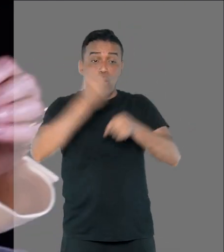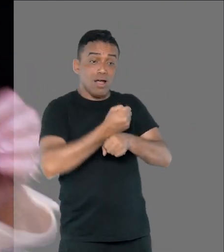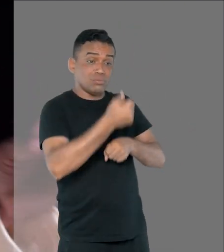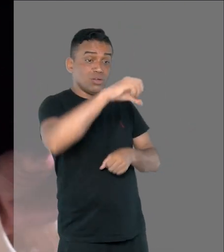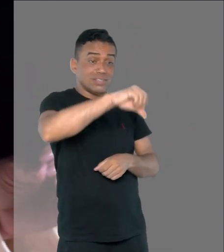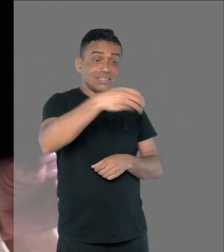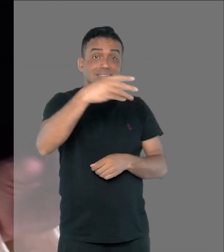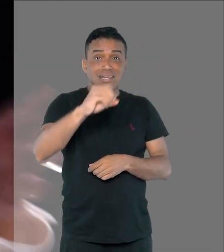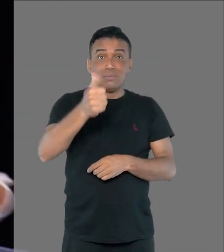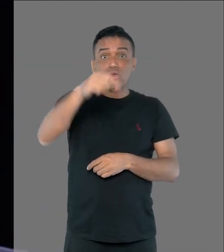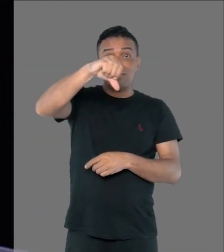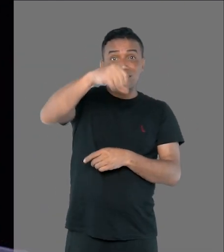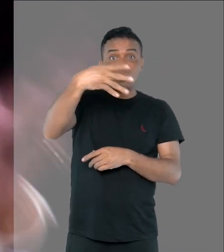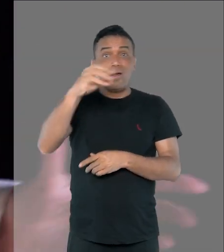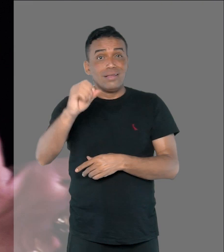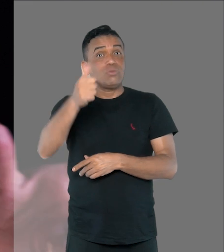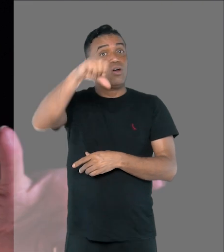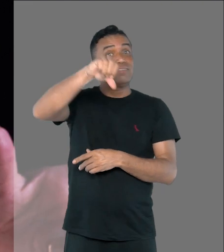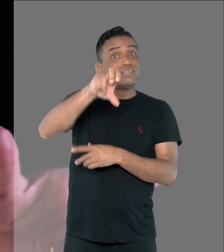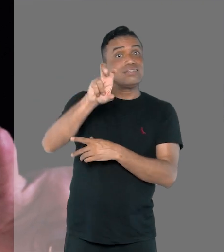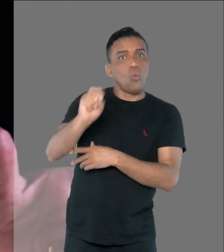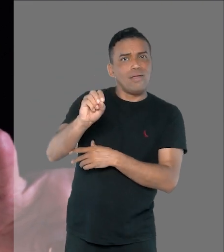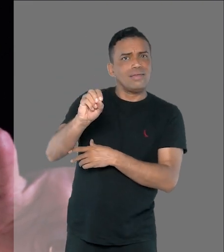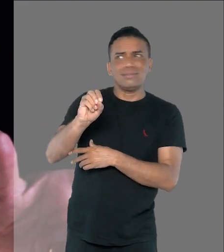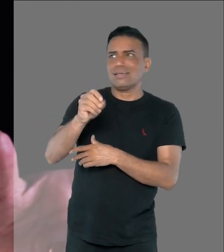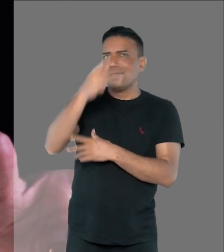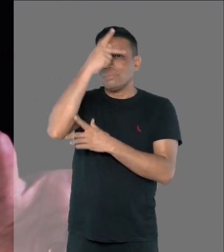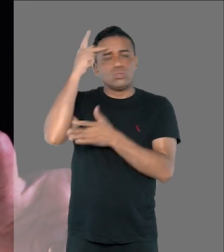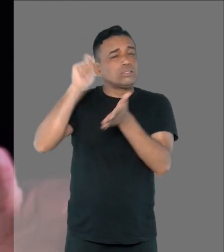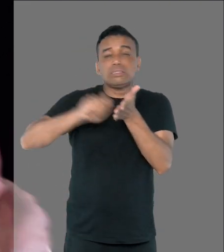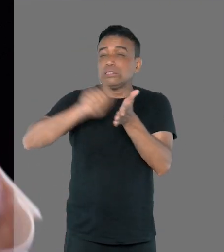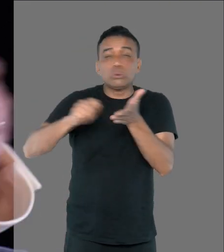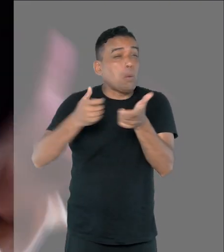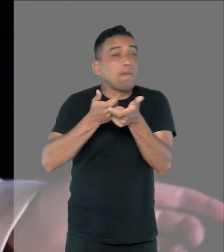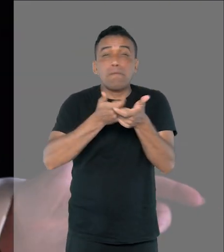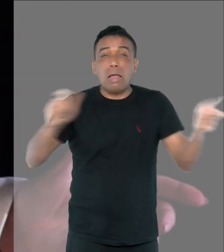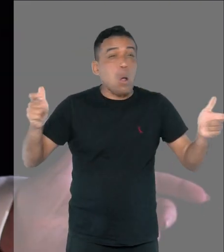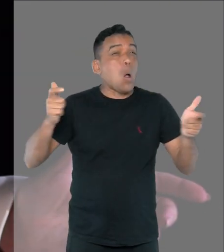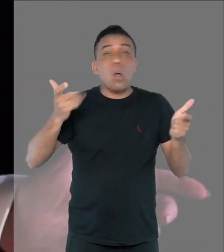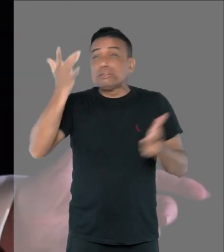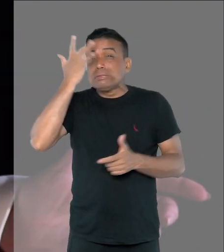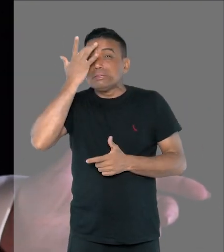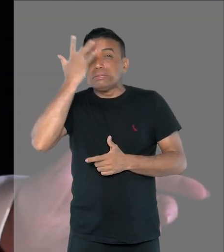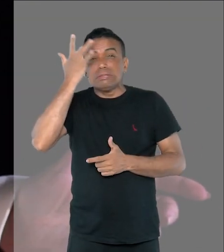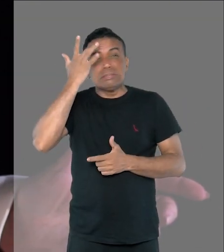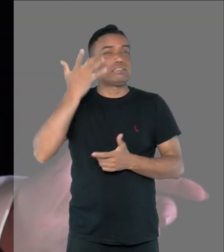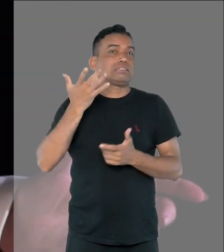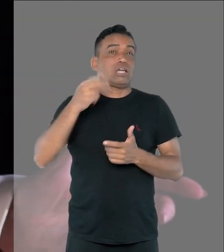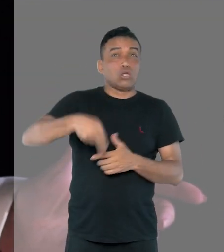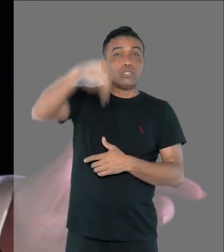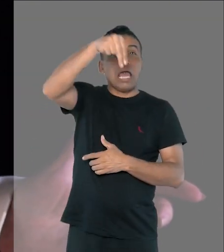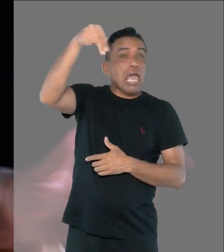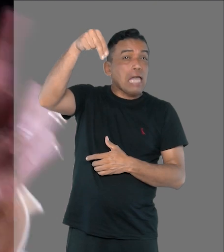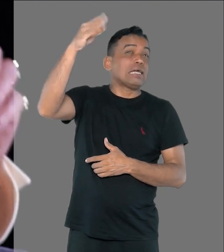40, 50, os imensos escritores que nós tivemos saídos daqui, os imensos escritores que nós tivemos saídos do Nordeste,